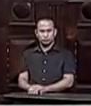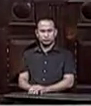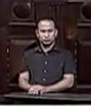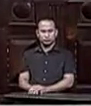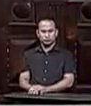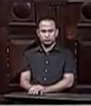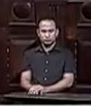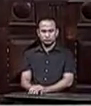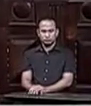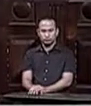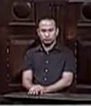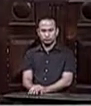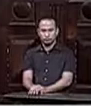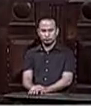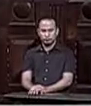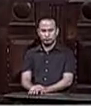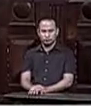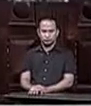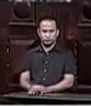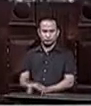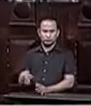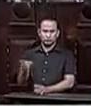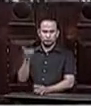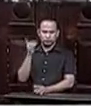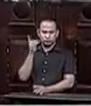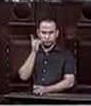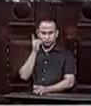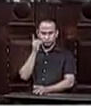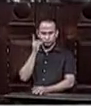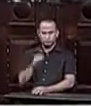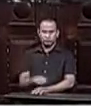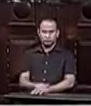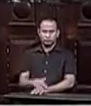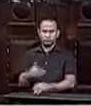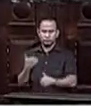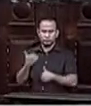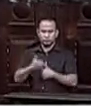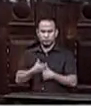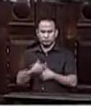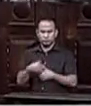Vossa Excelência, como vice-líder do PSDB,